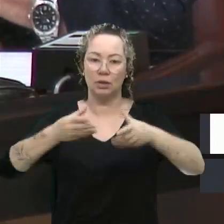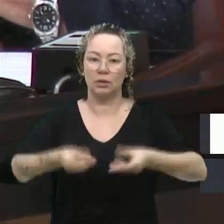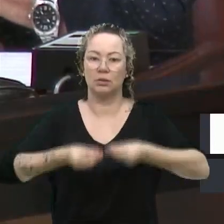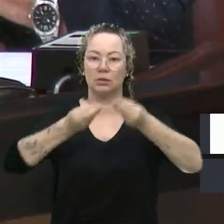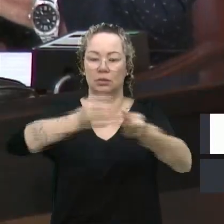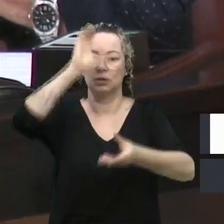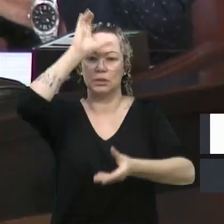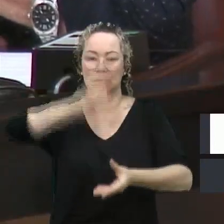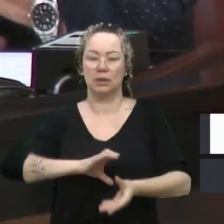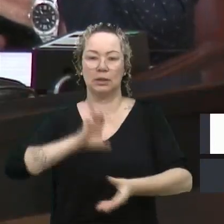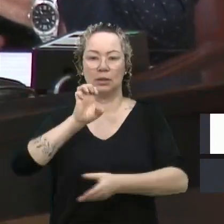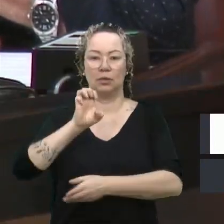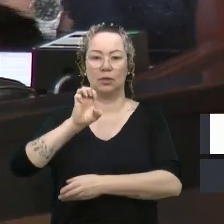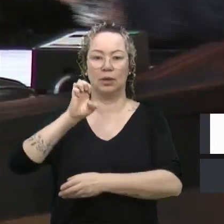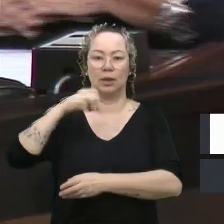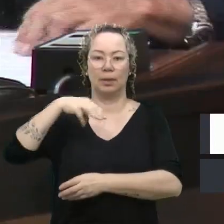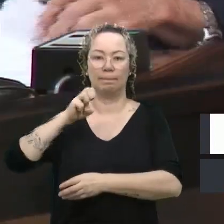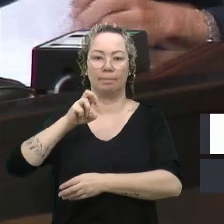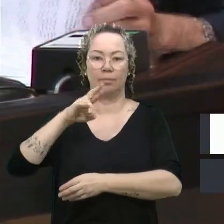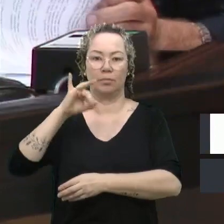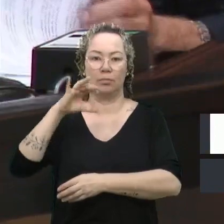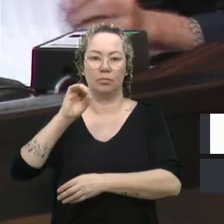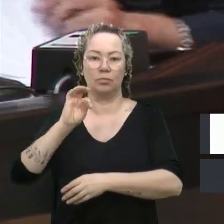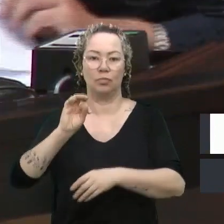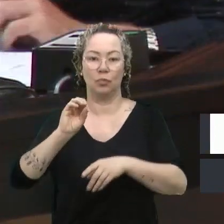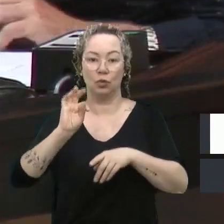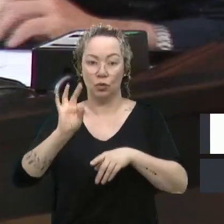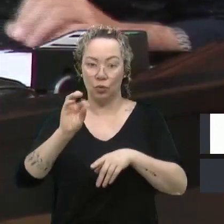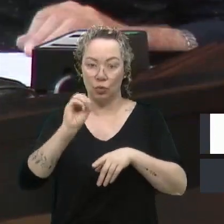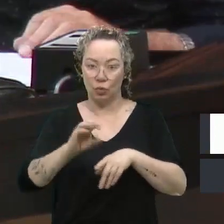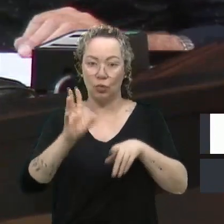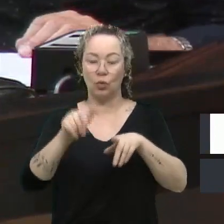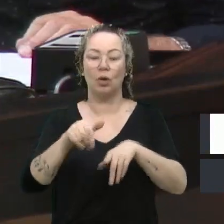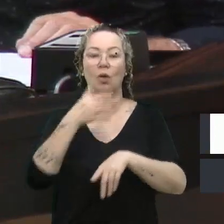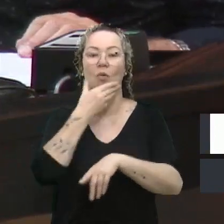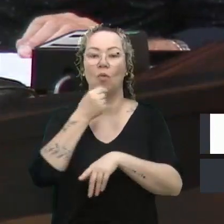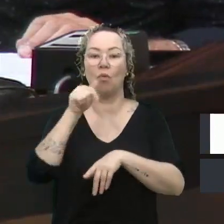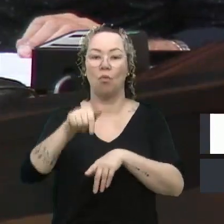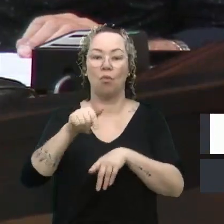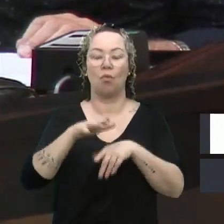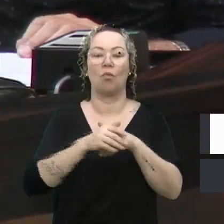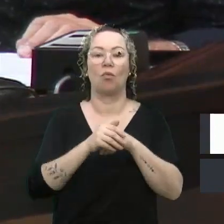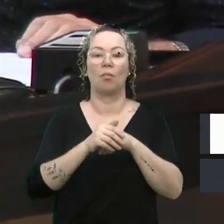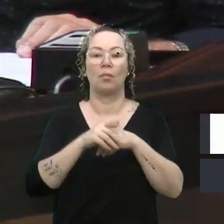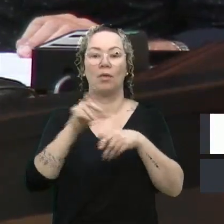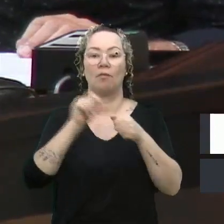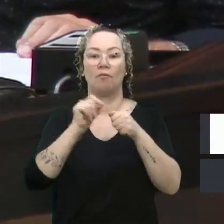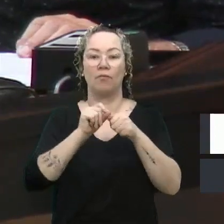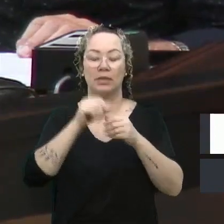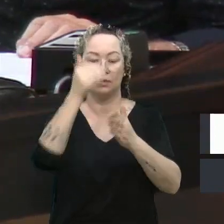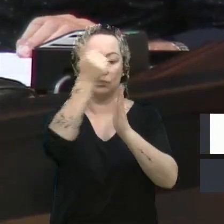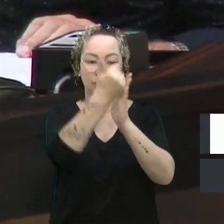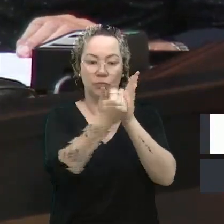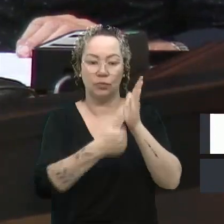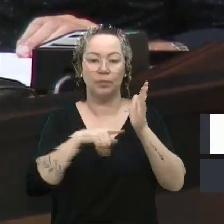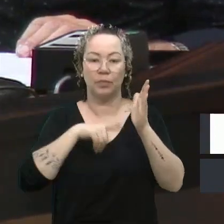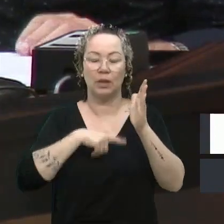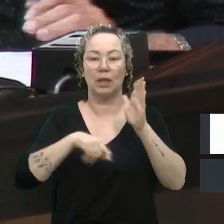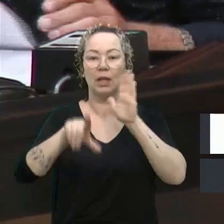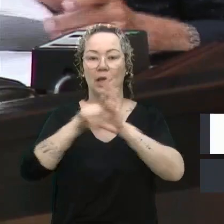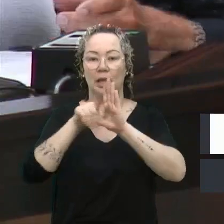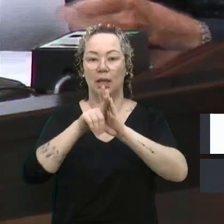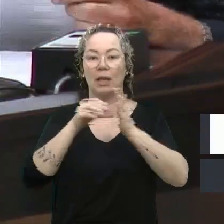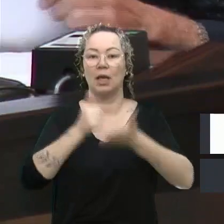emérito ao senhor Walter Humberto Dalzotto Júnior. A matéria encontra previsão na Lei Orgânica Municipal,